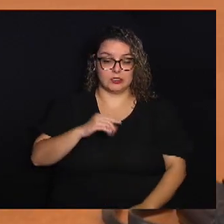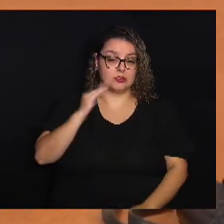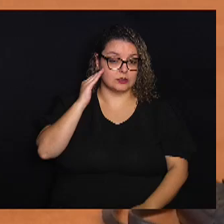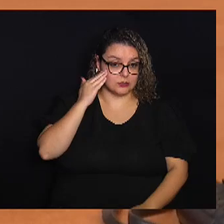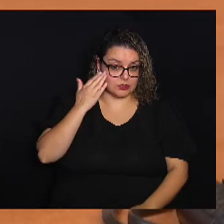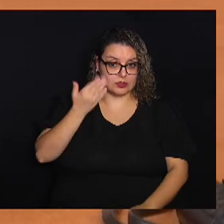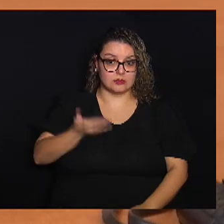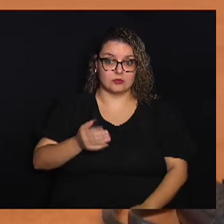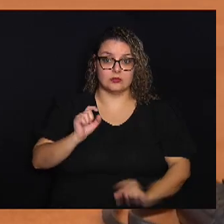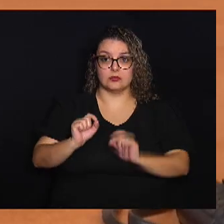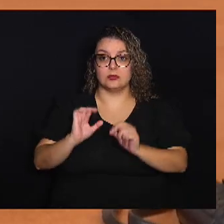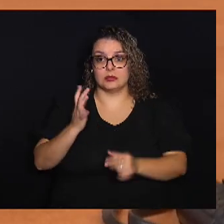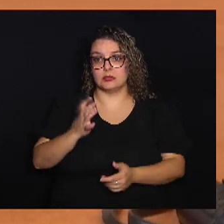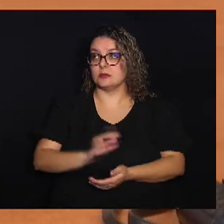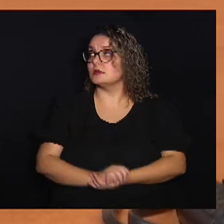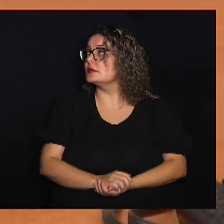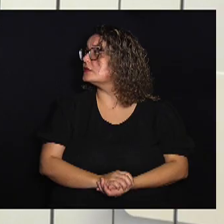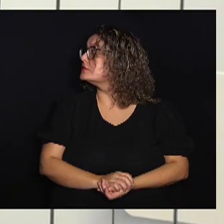que está acontecendo.